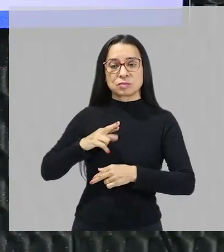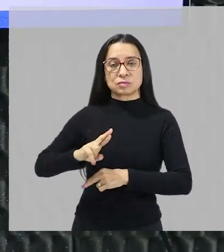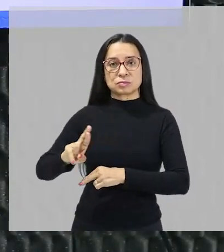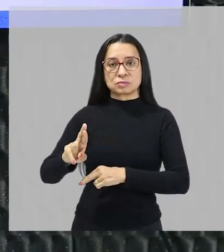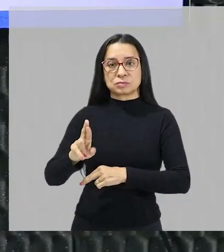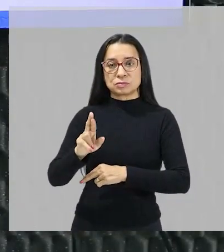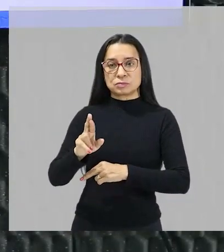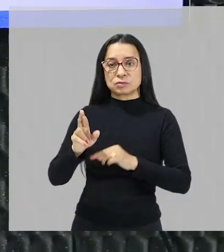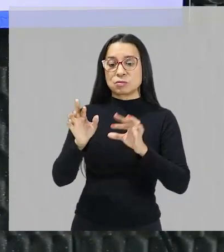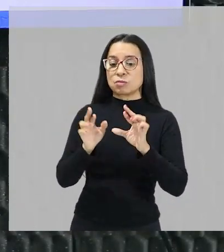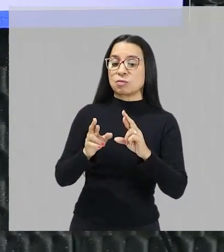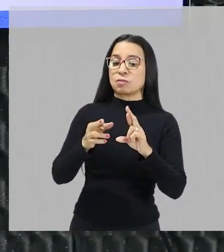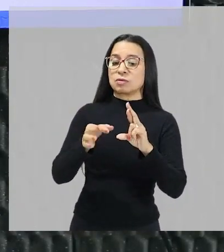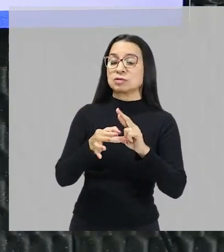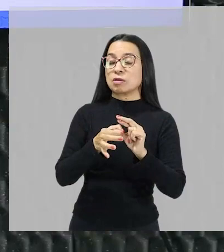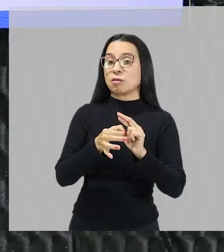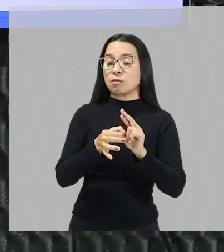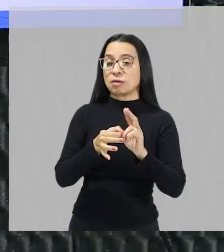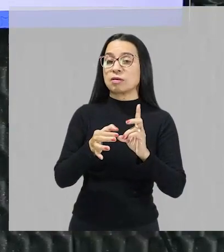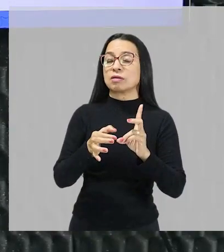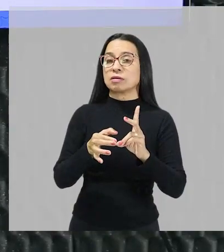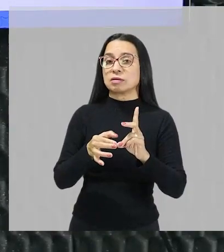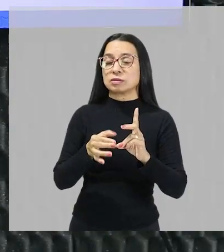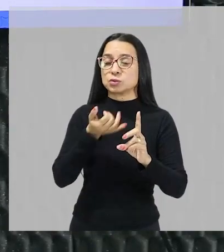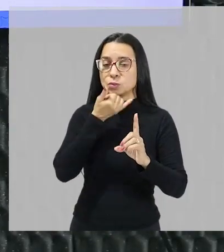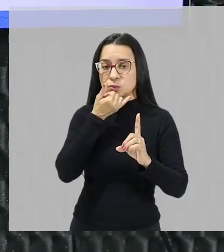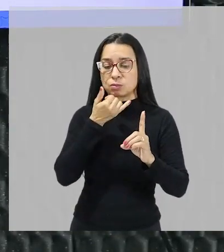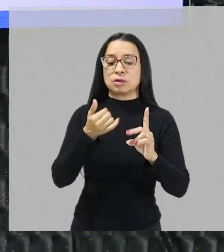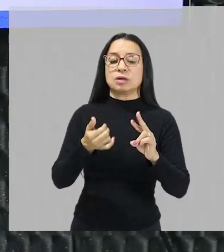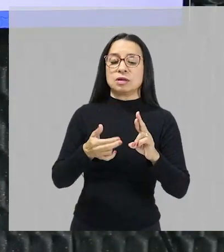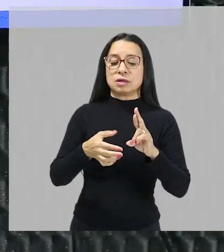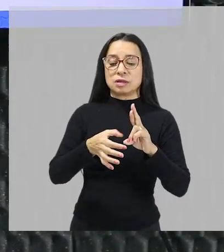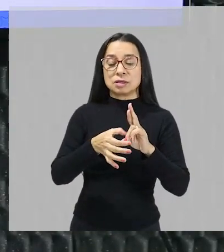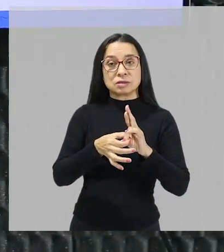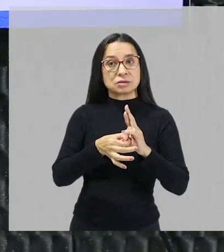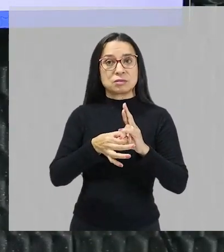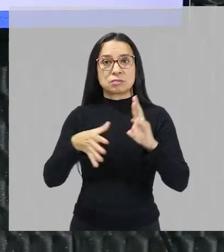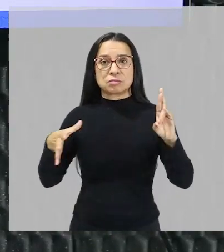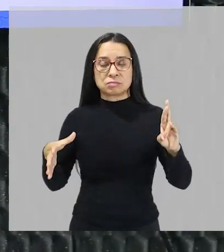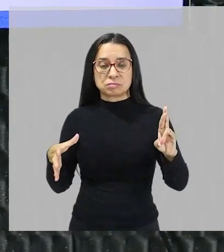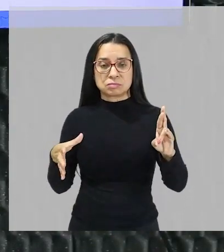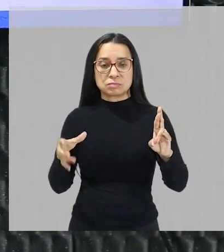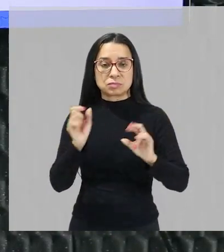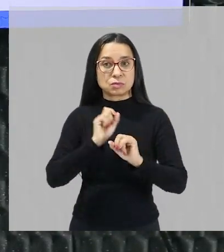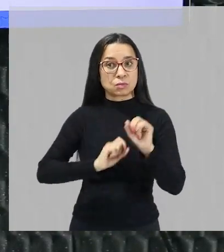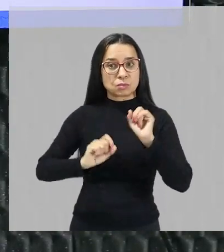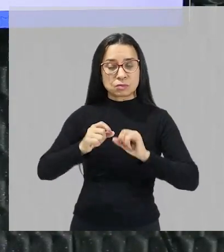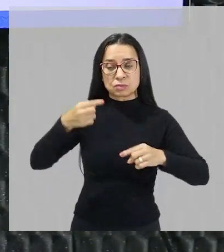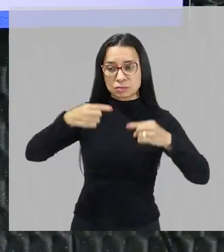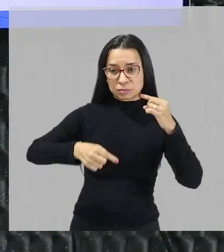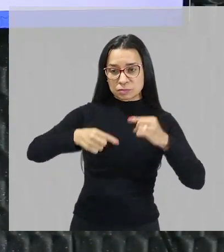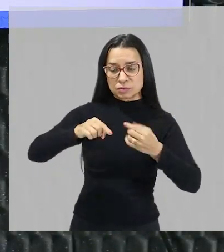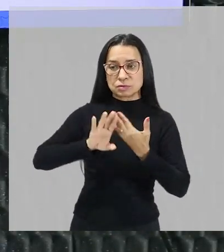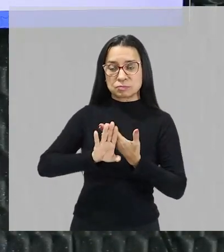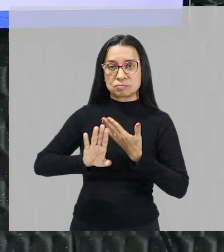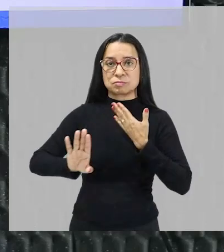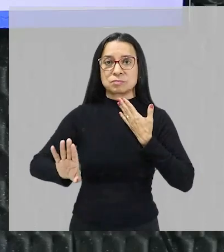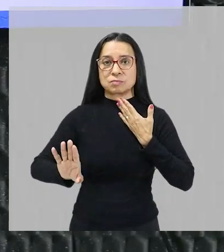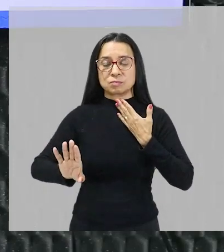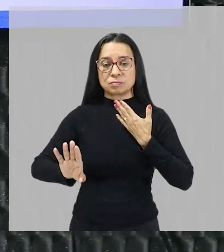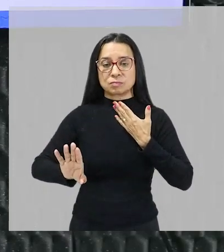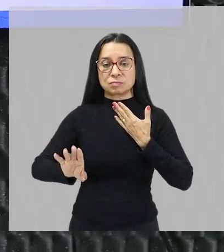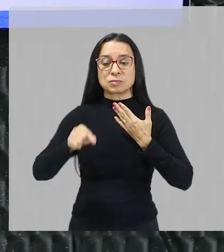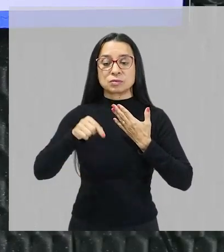exemplo, é o Estado que, sim, respeita a diversidade religiosa, mas cujas decisões políticas estão separadas da